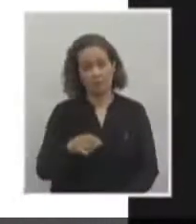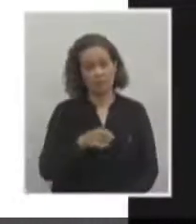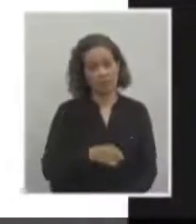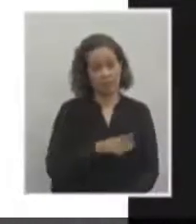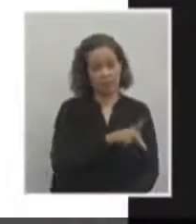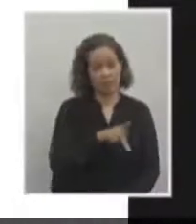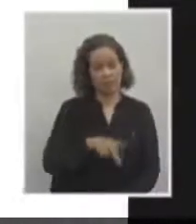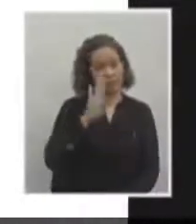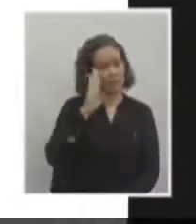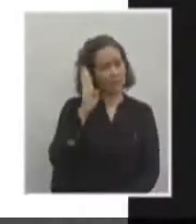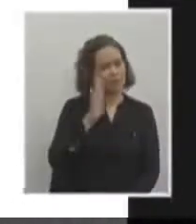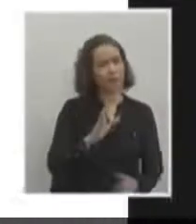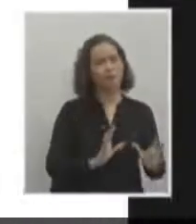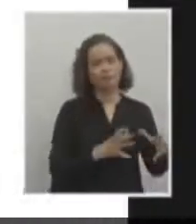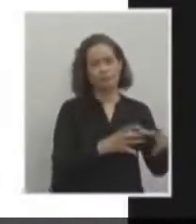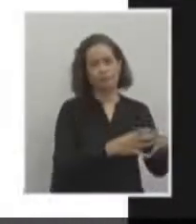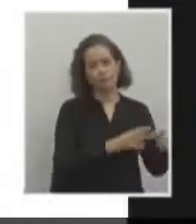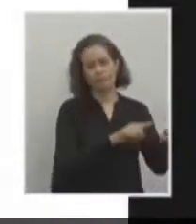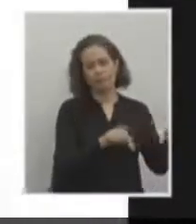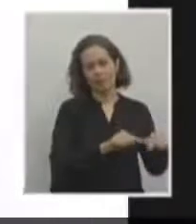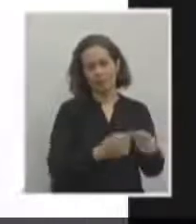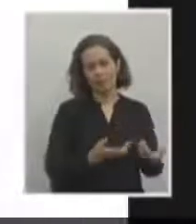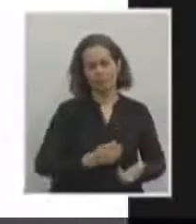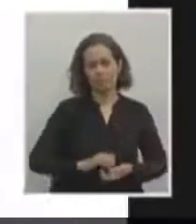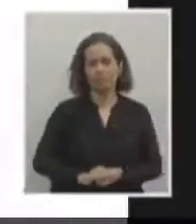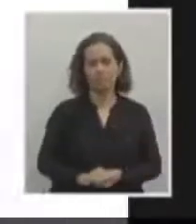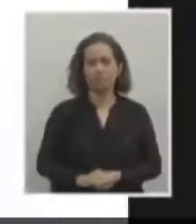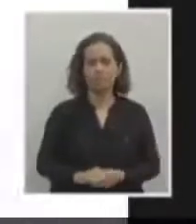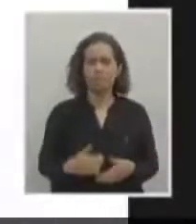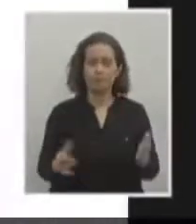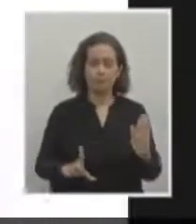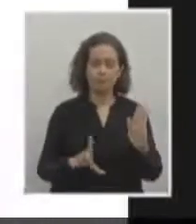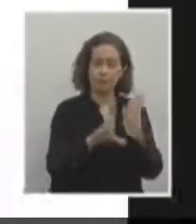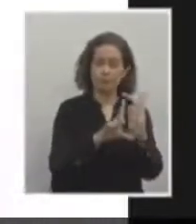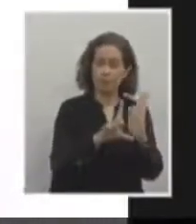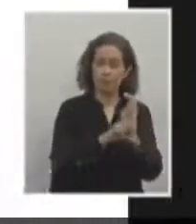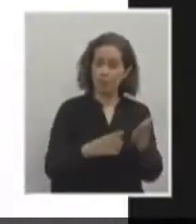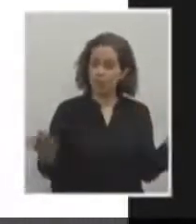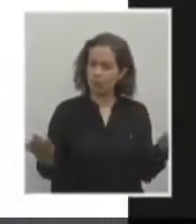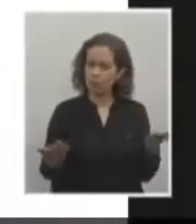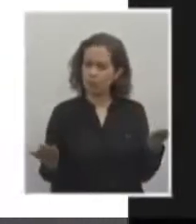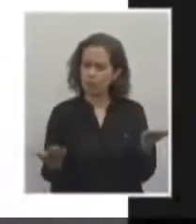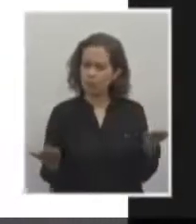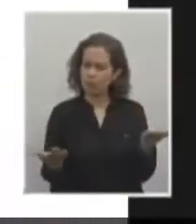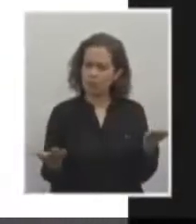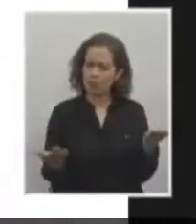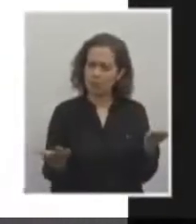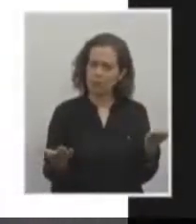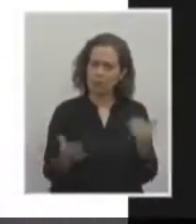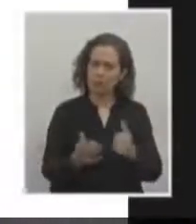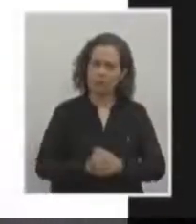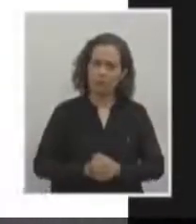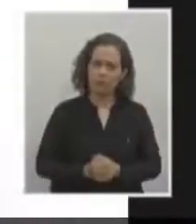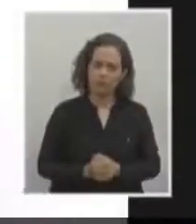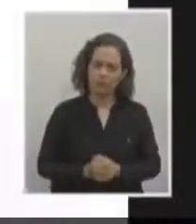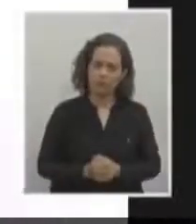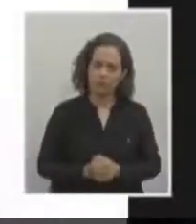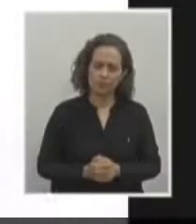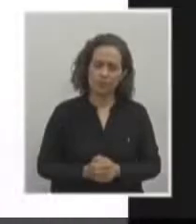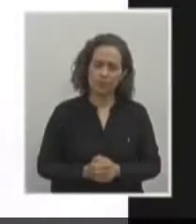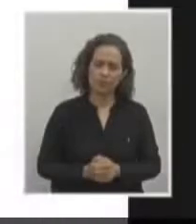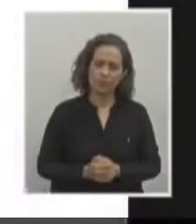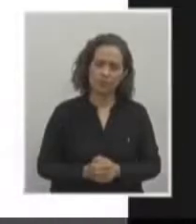tenho como colocar, abrir a nossa legislação hoje para uma extensão de carga horária para aquele professor regente